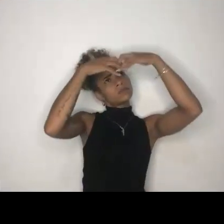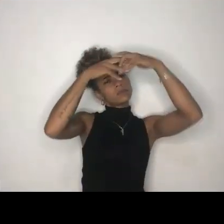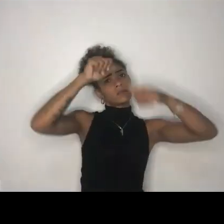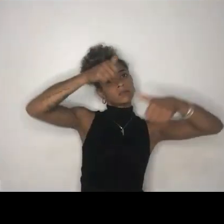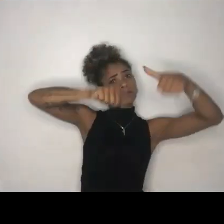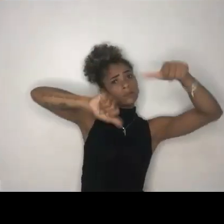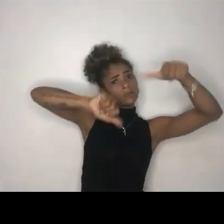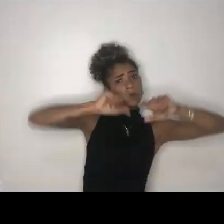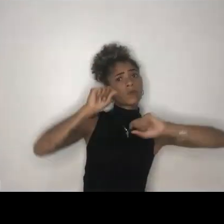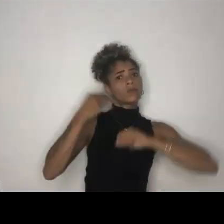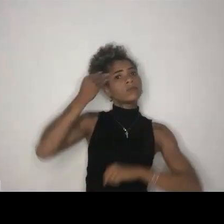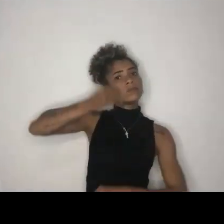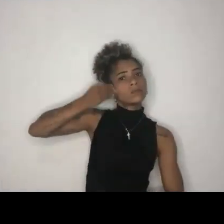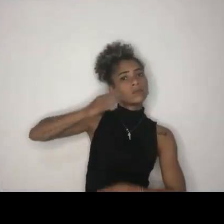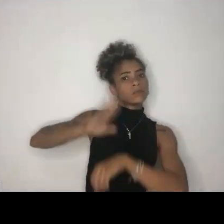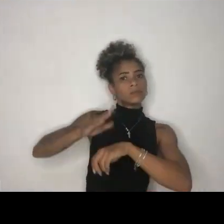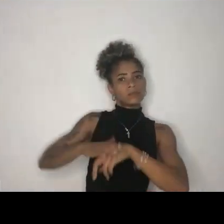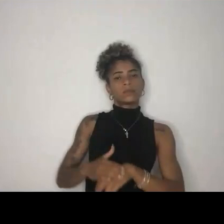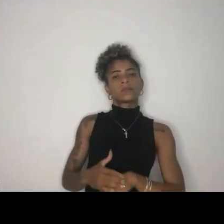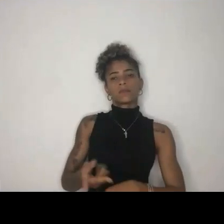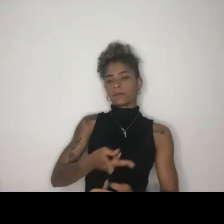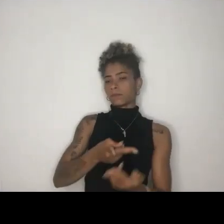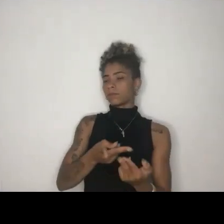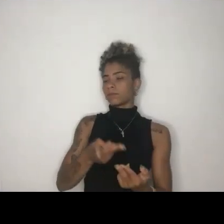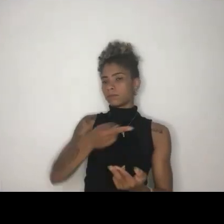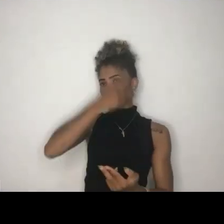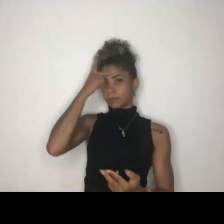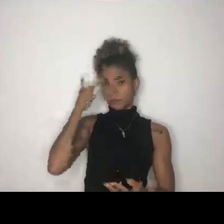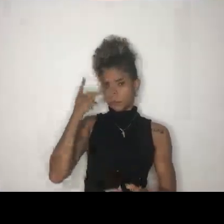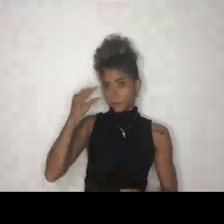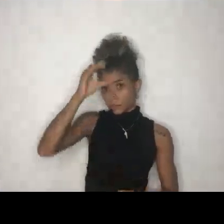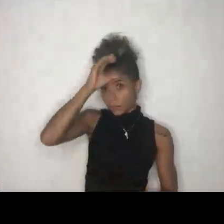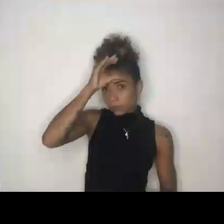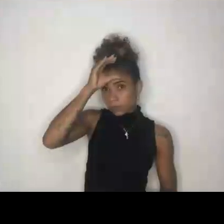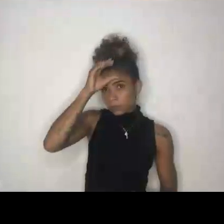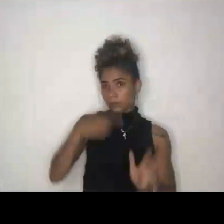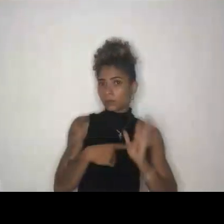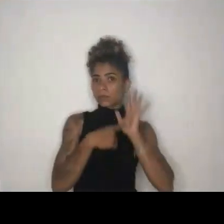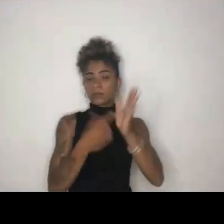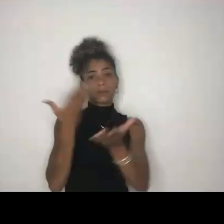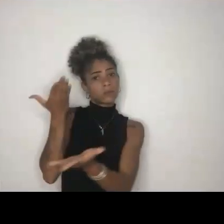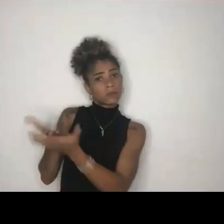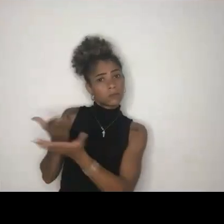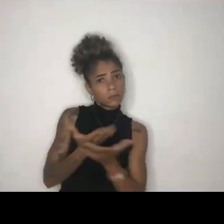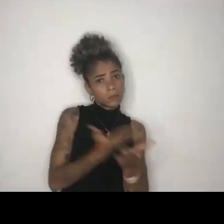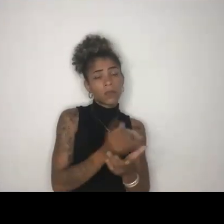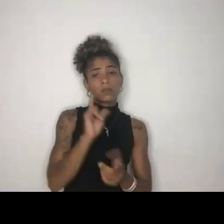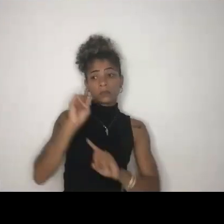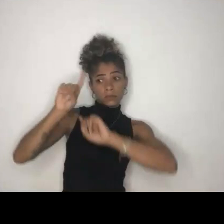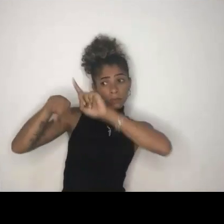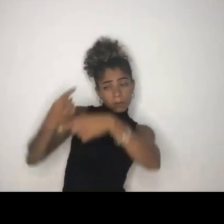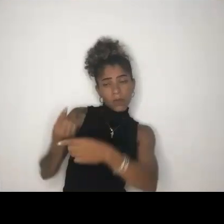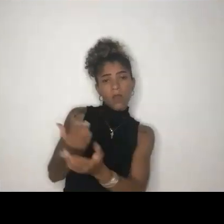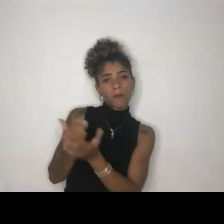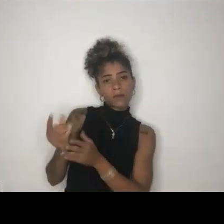de experiência do cliente eu coloquei ela toda em planificada para poder estudar e só a partir daí eu comecei a fazer